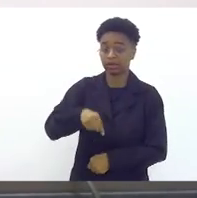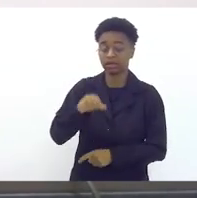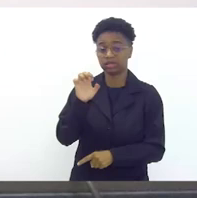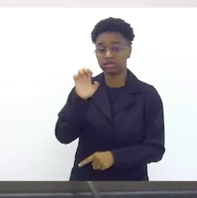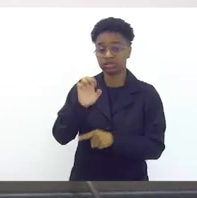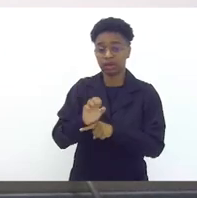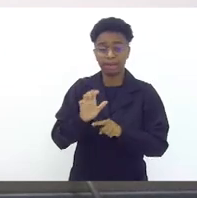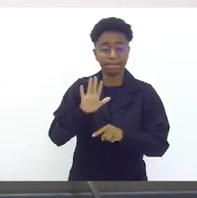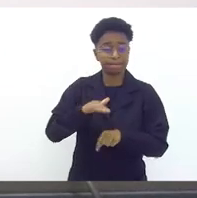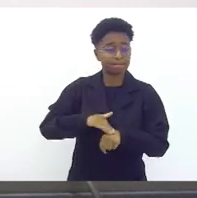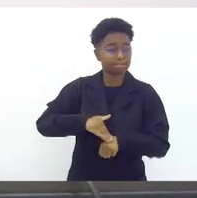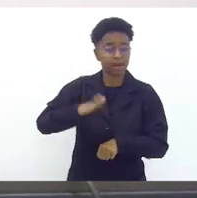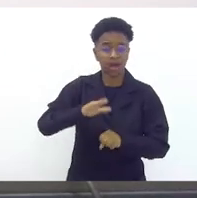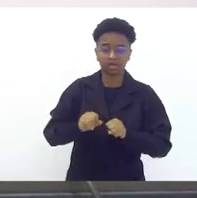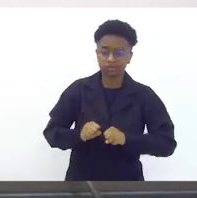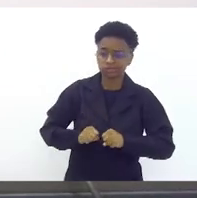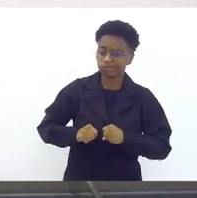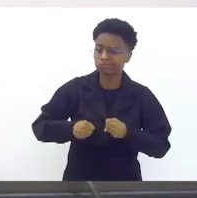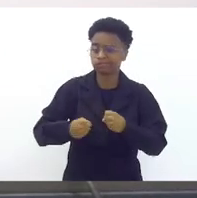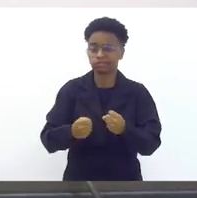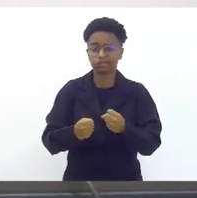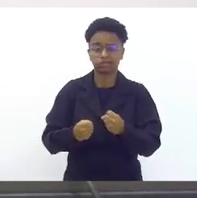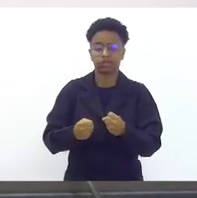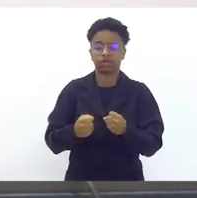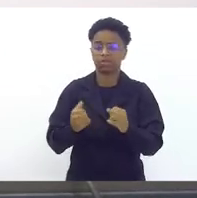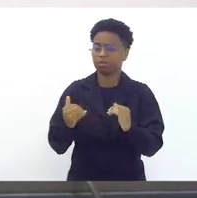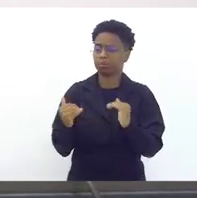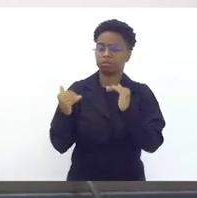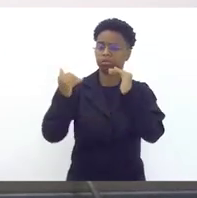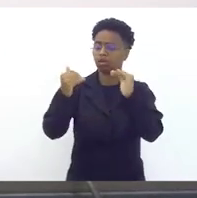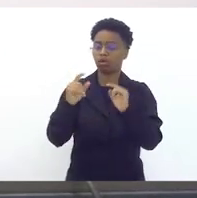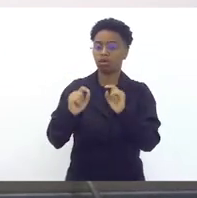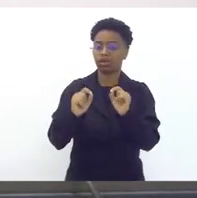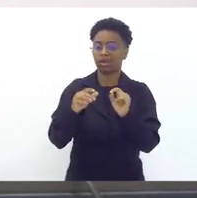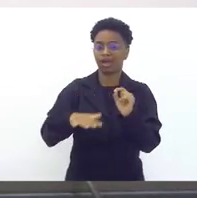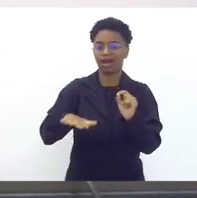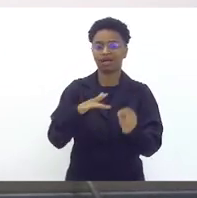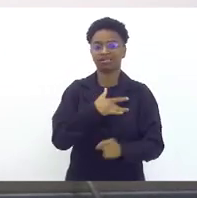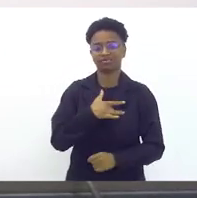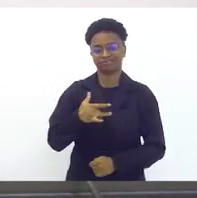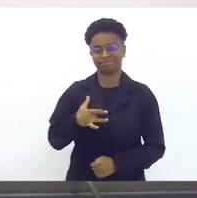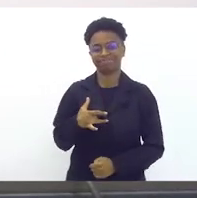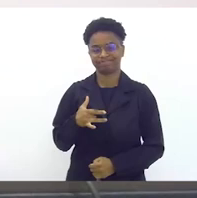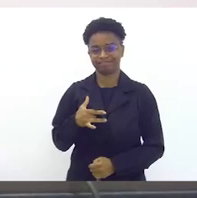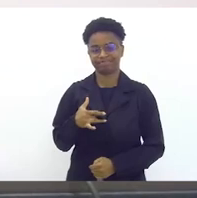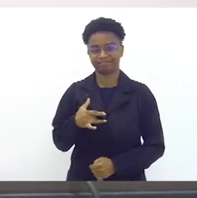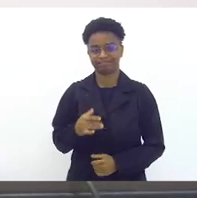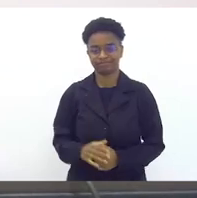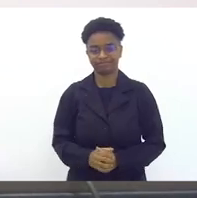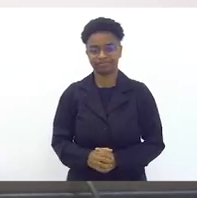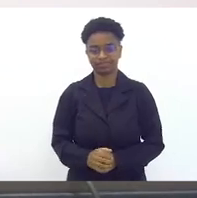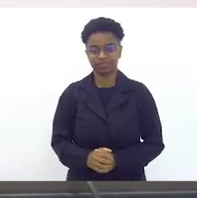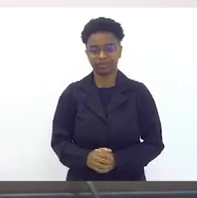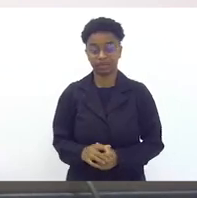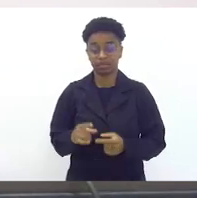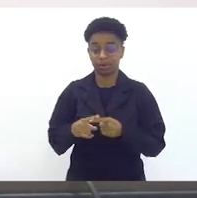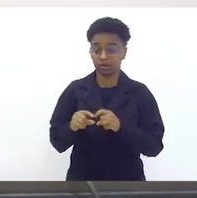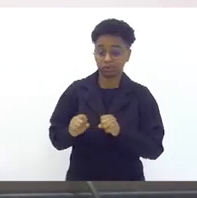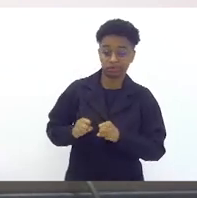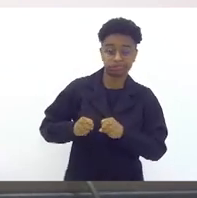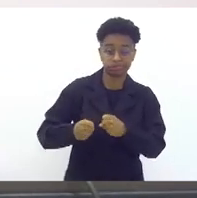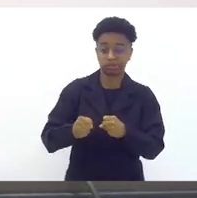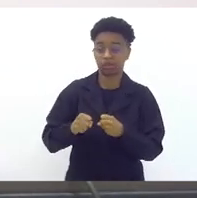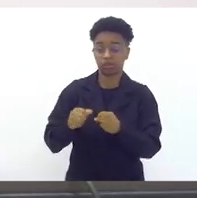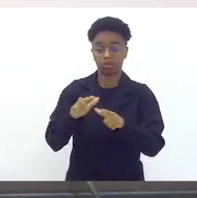se dedicou e se destacou foi exatamente a área da saúde, no engajamento do nosso